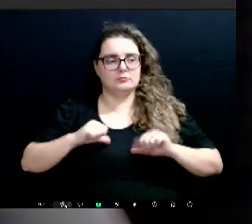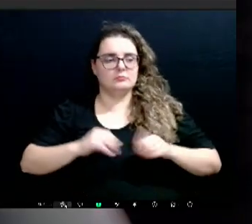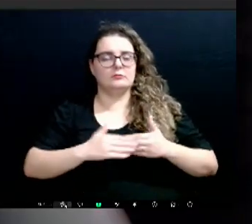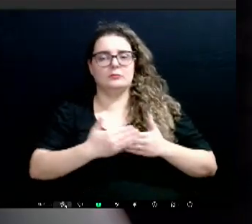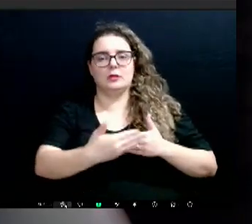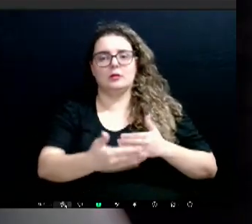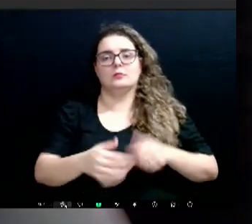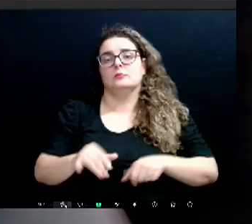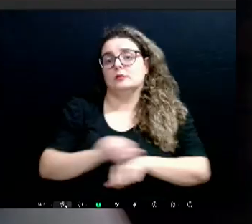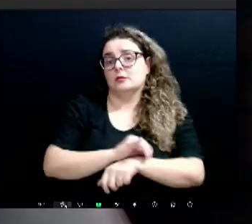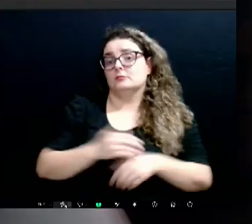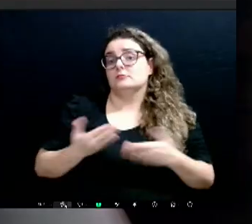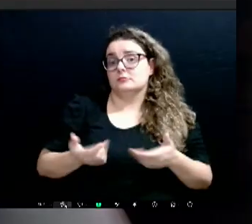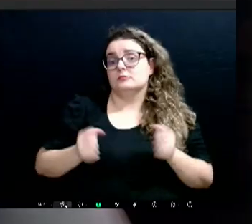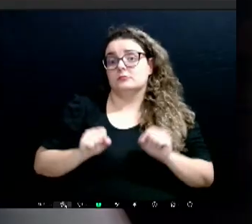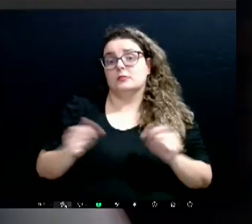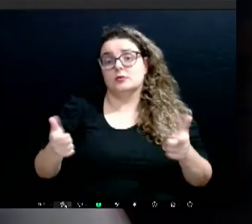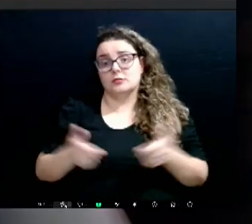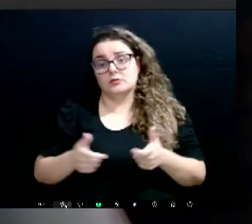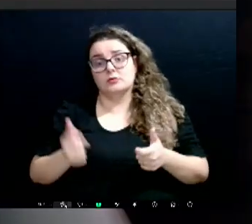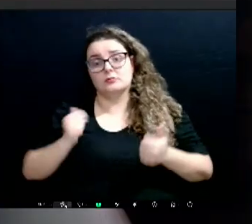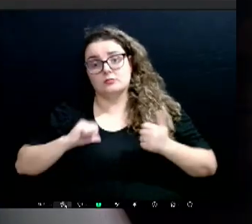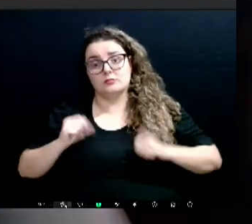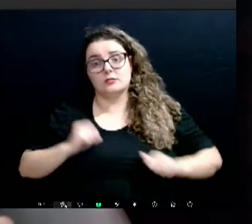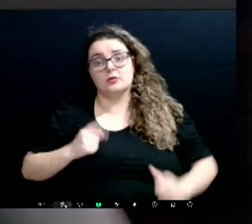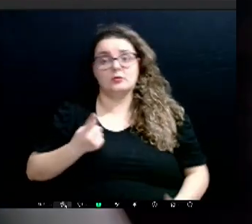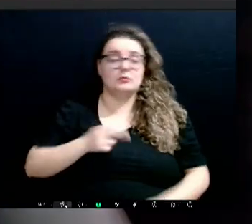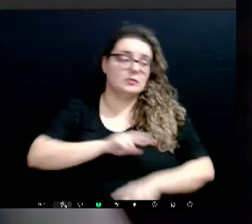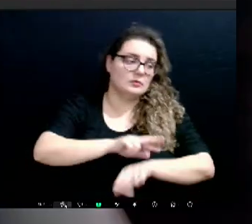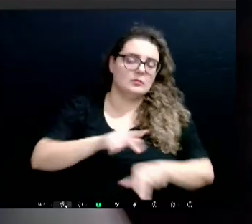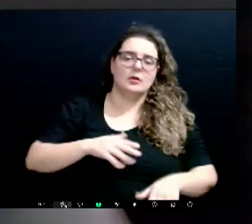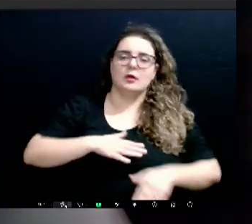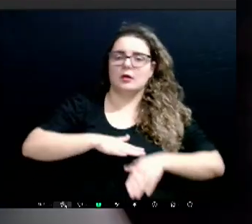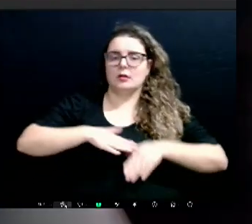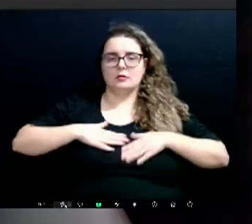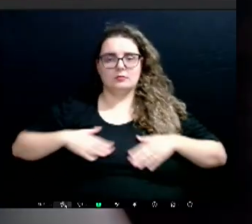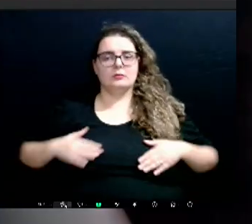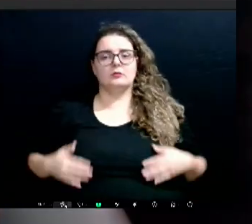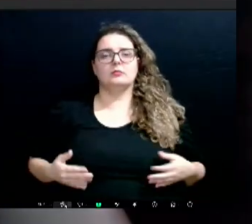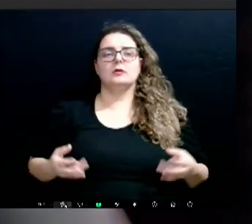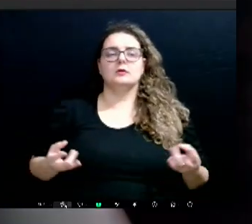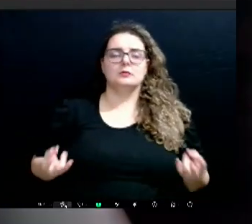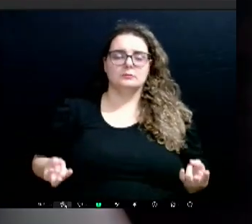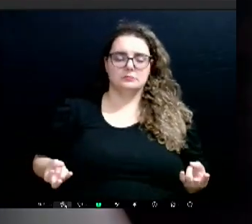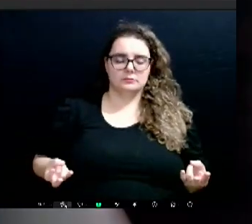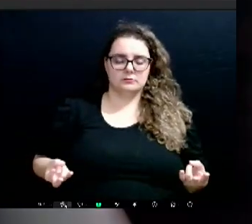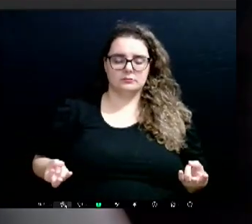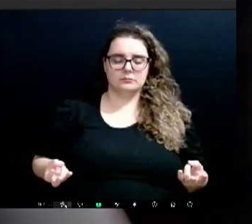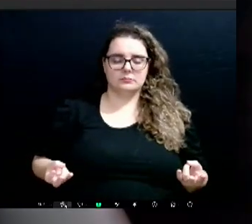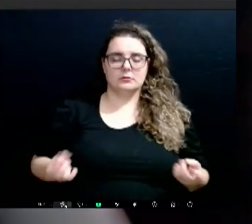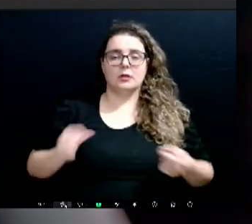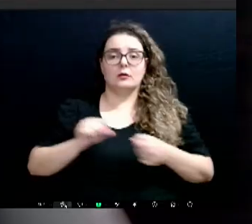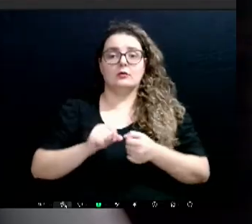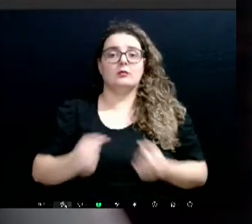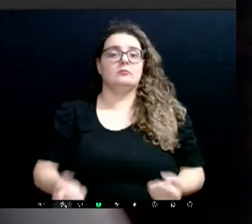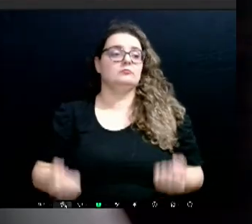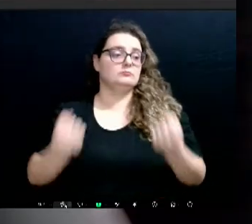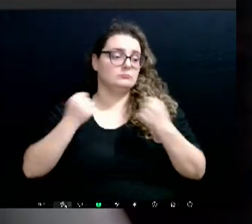possam diminuir a ansiedade. Uma delas, relaxamento, uma meditação, né, fazer uma ginástica, alguma